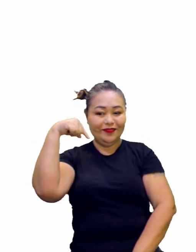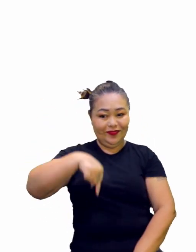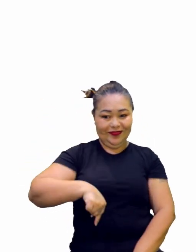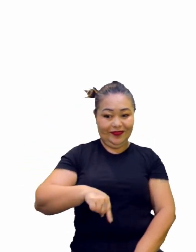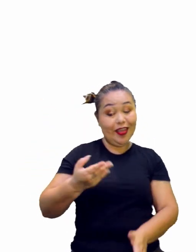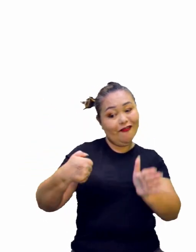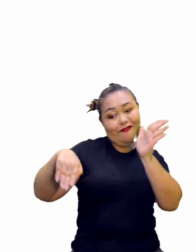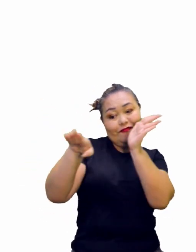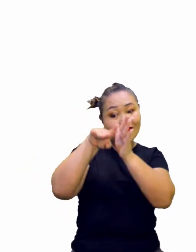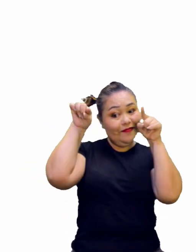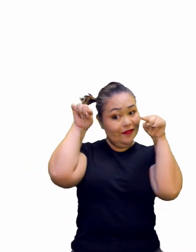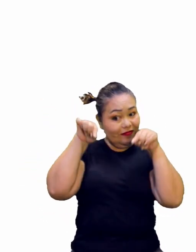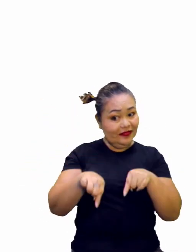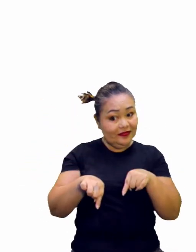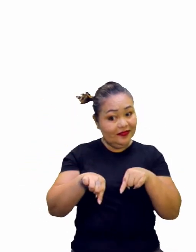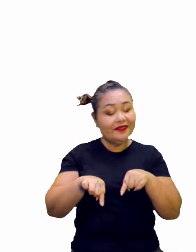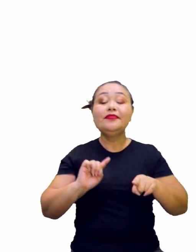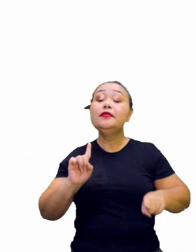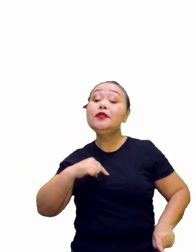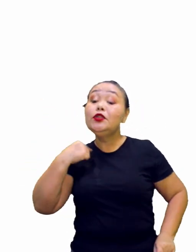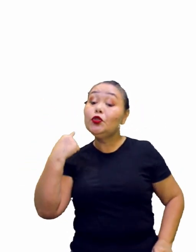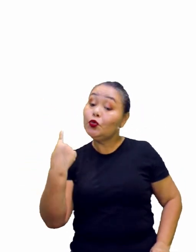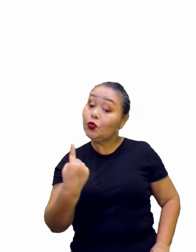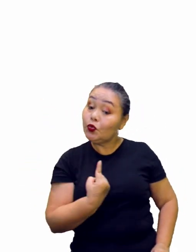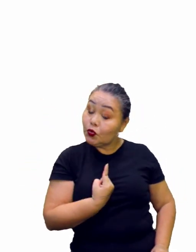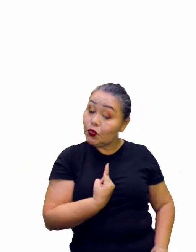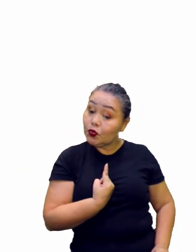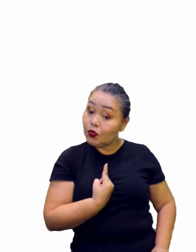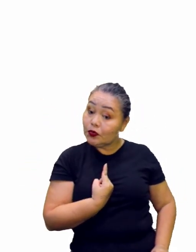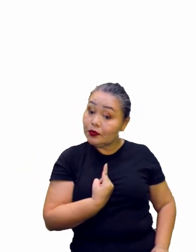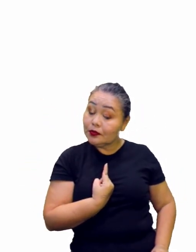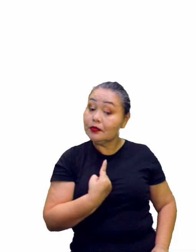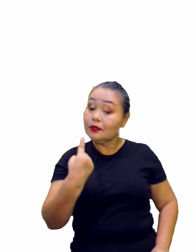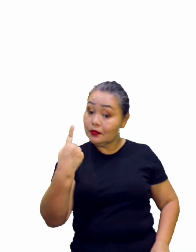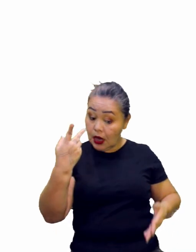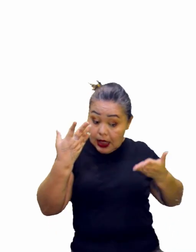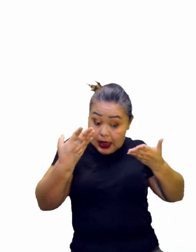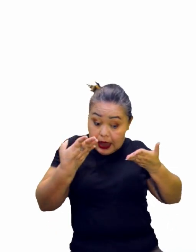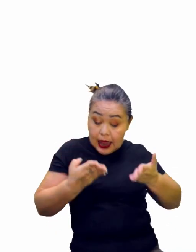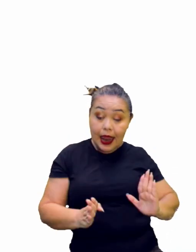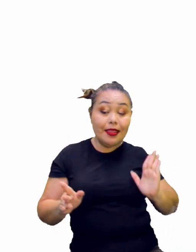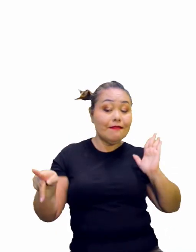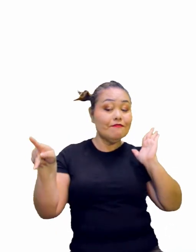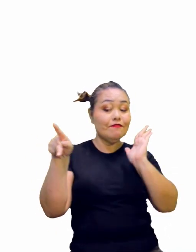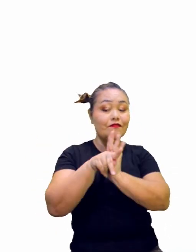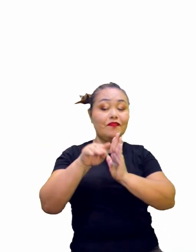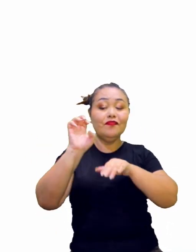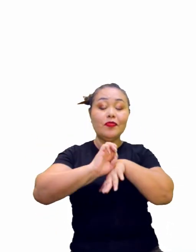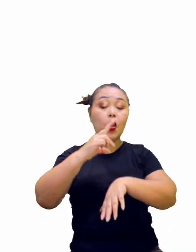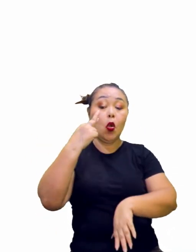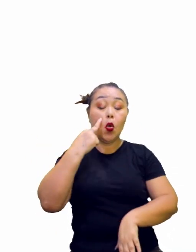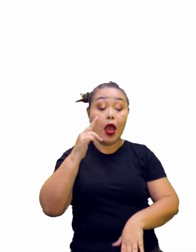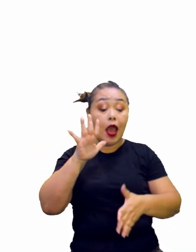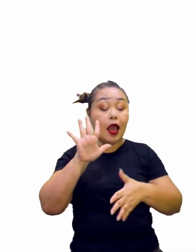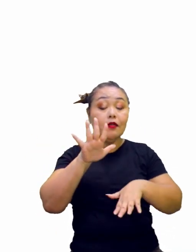nós, é inato do estado de Rondônia determinadas atividades